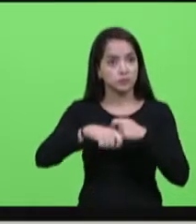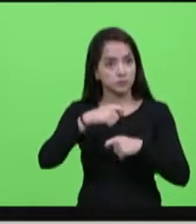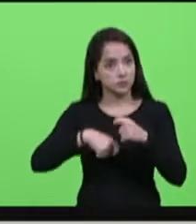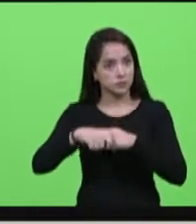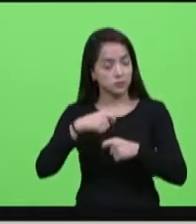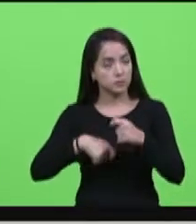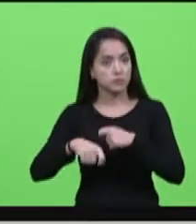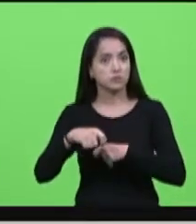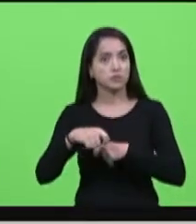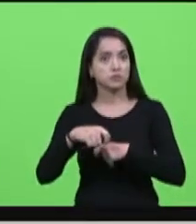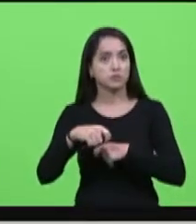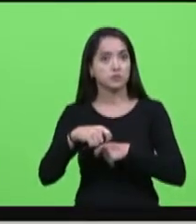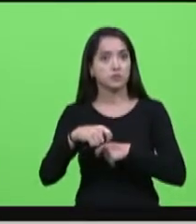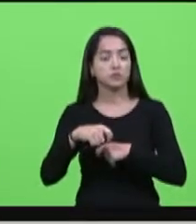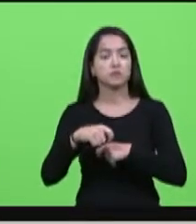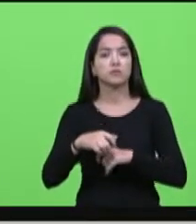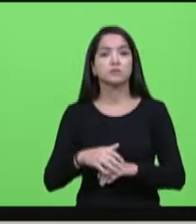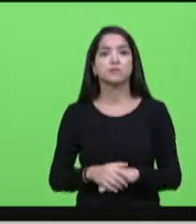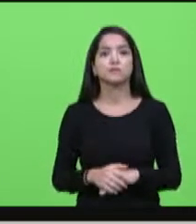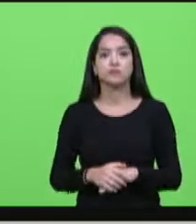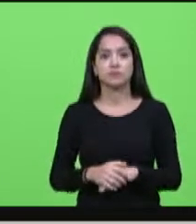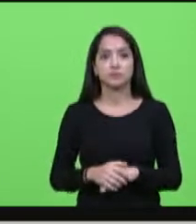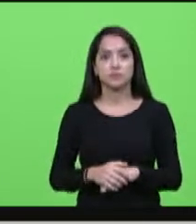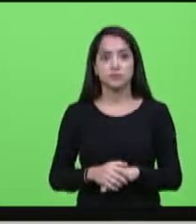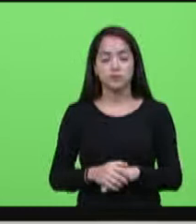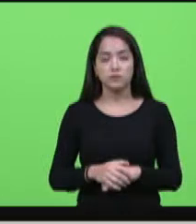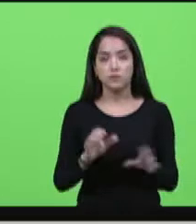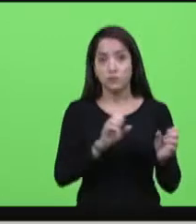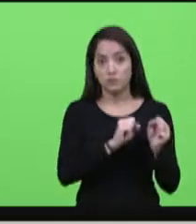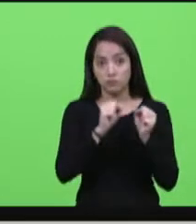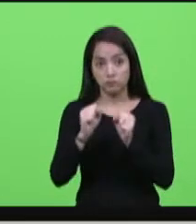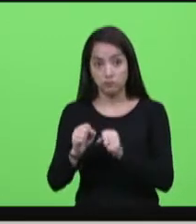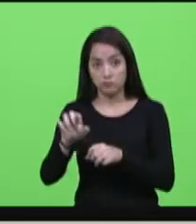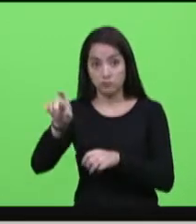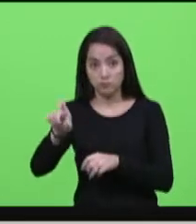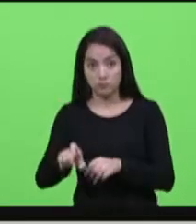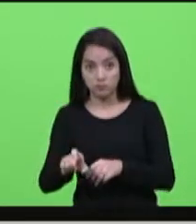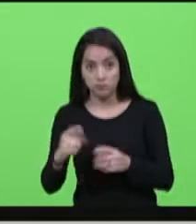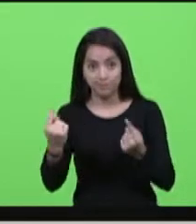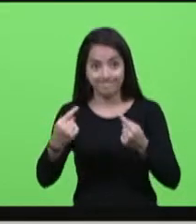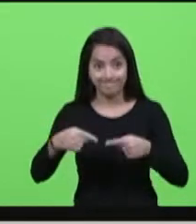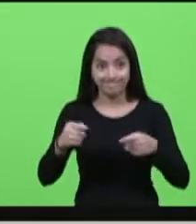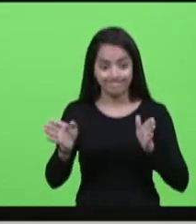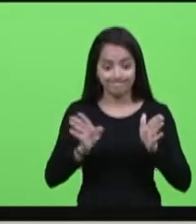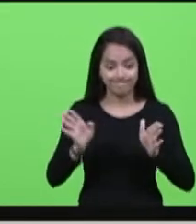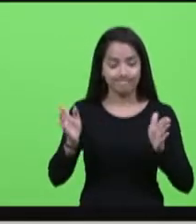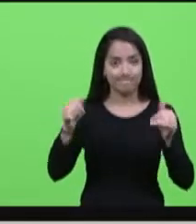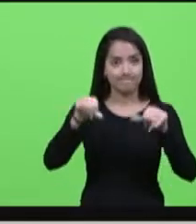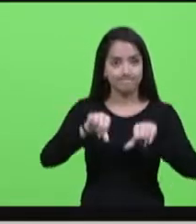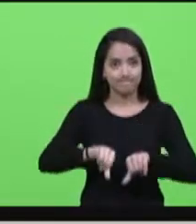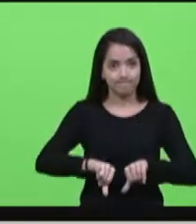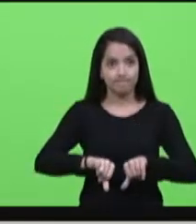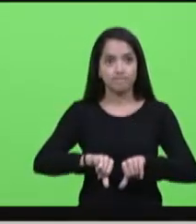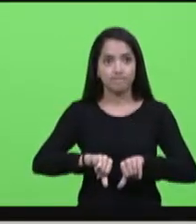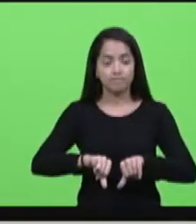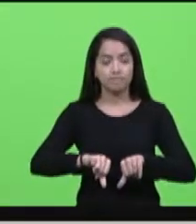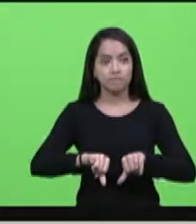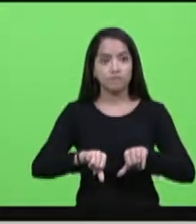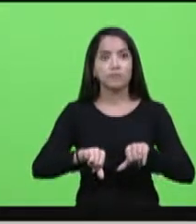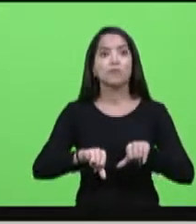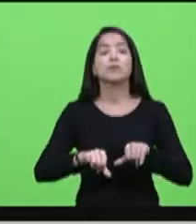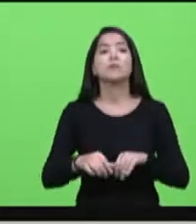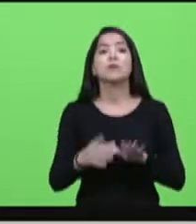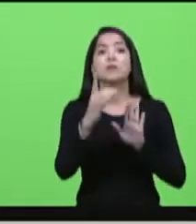direta, autárquica e fundacional do Poder Executivo para enfrentamento do estado de calamidade pública declarado pelo Decreto